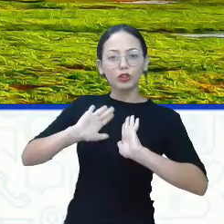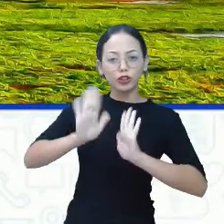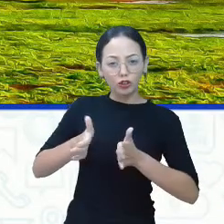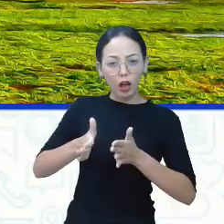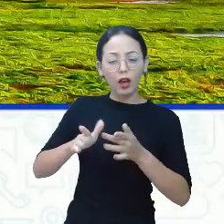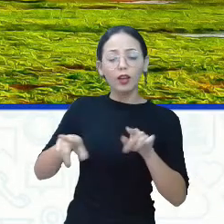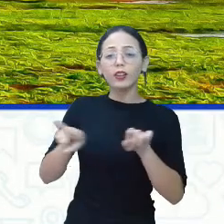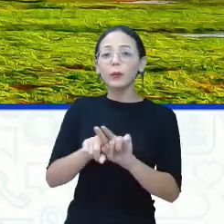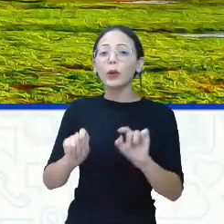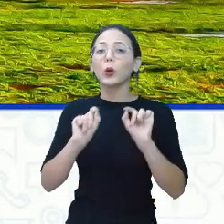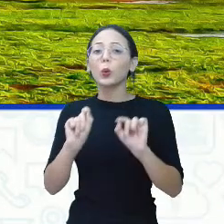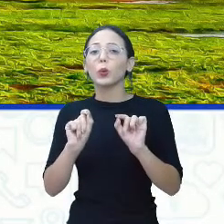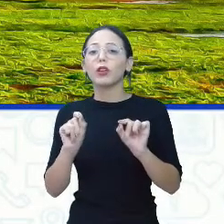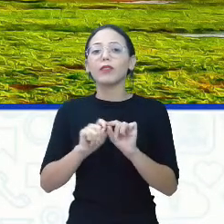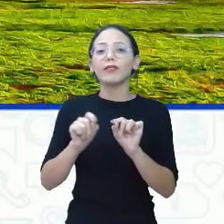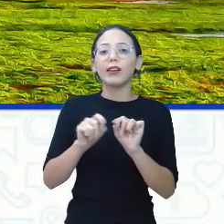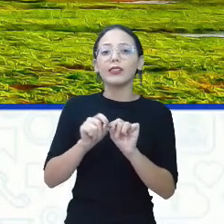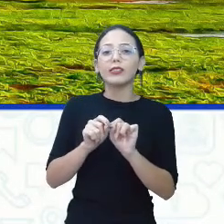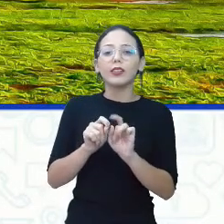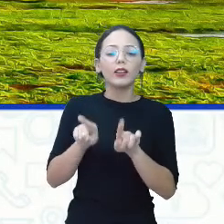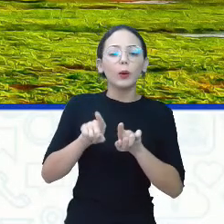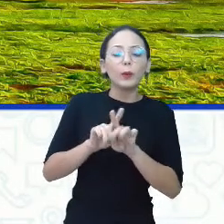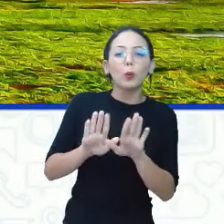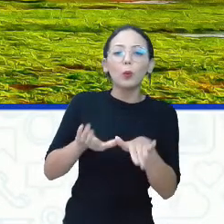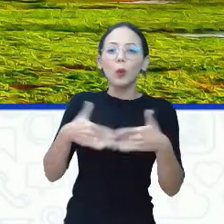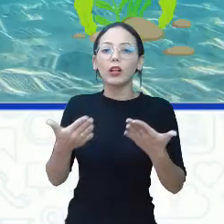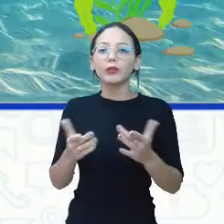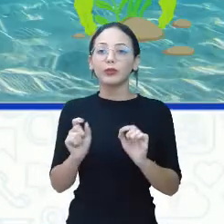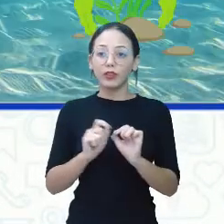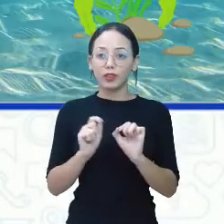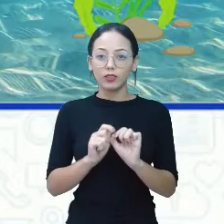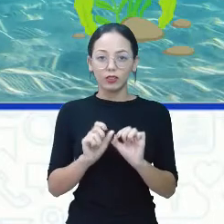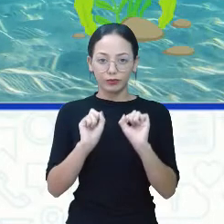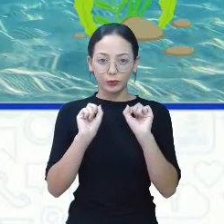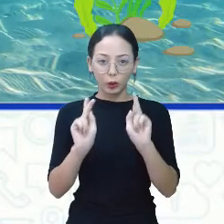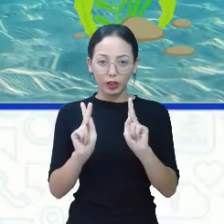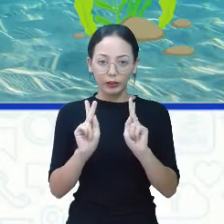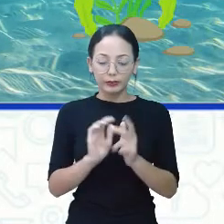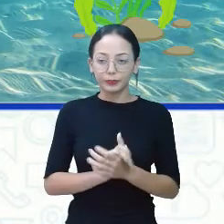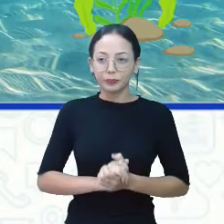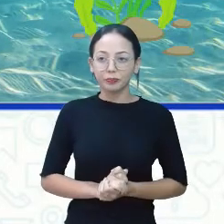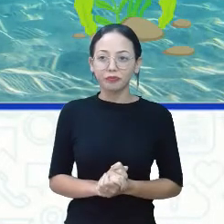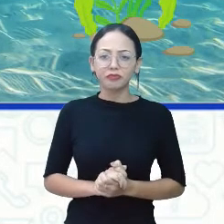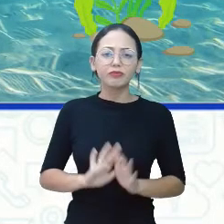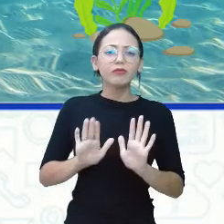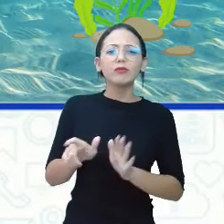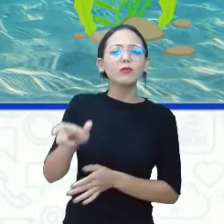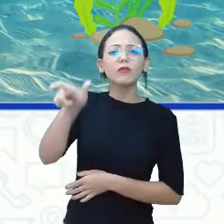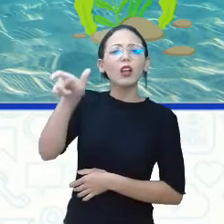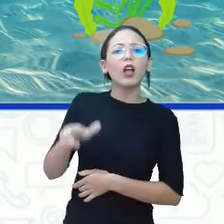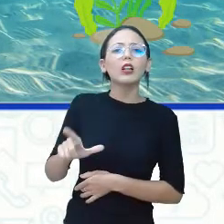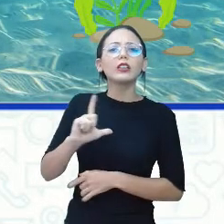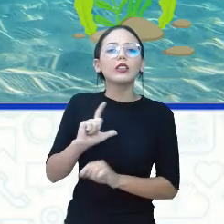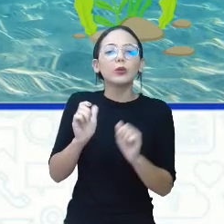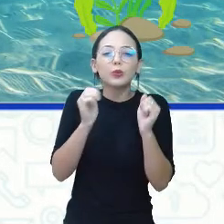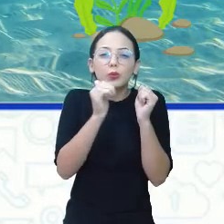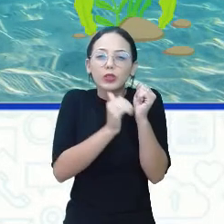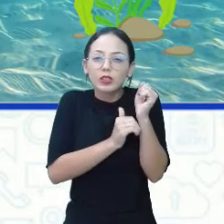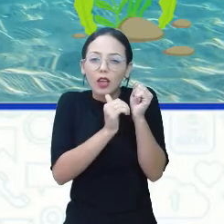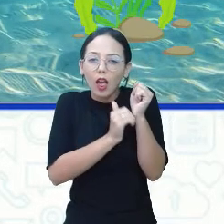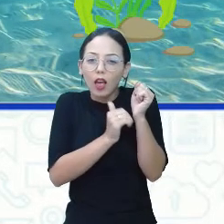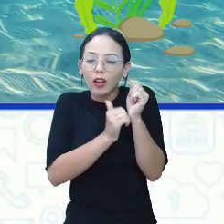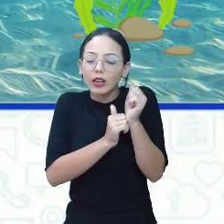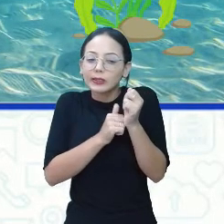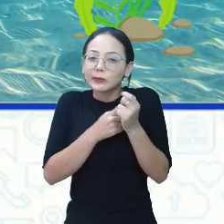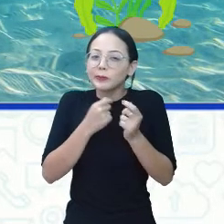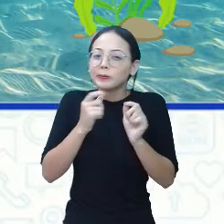e o que ele fazia ali e quando ele fazia. Mas seu Francisco tinha um segredo. O que